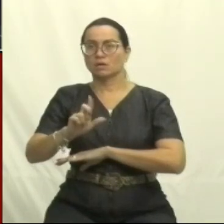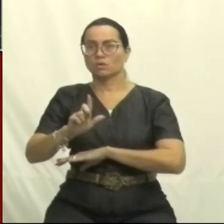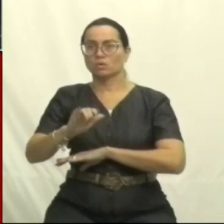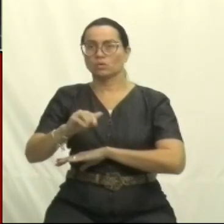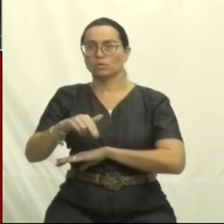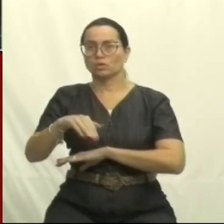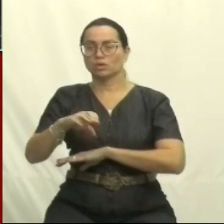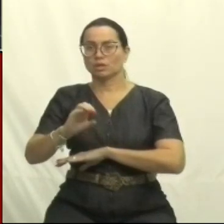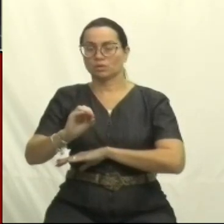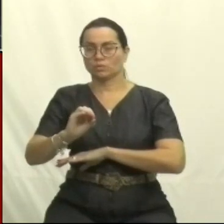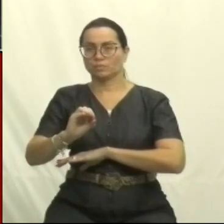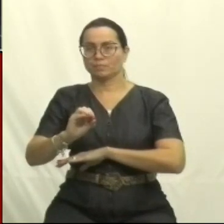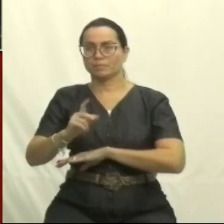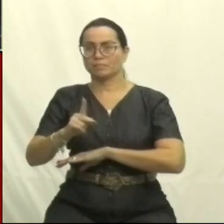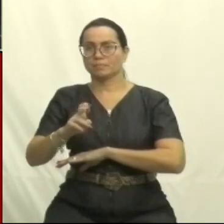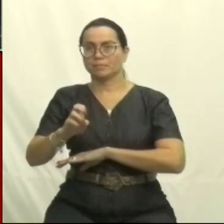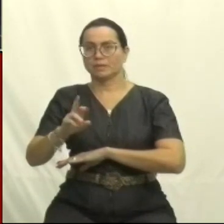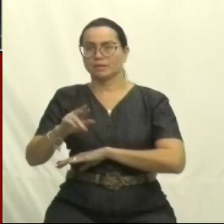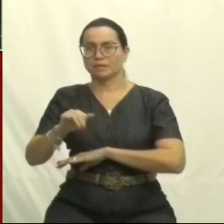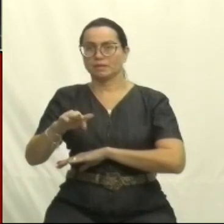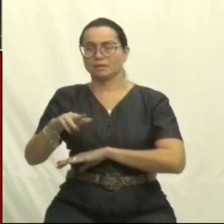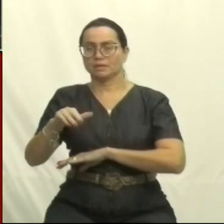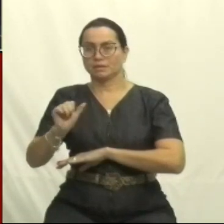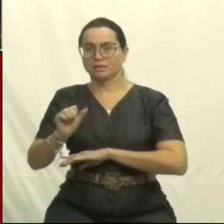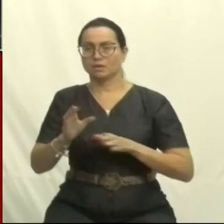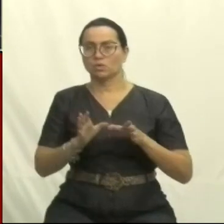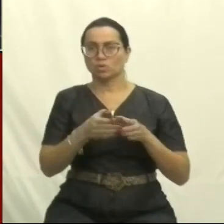e Redação opinou pela legalidade e